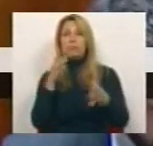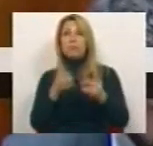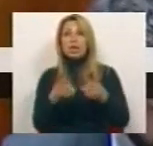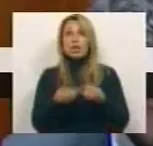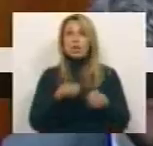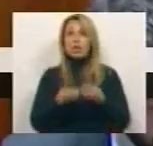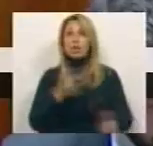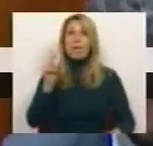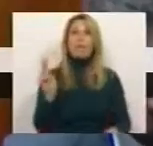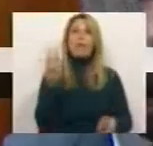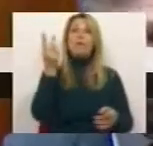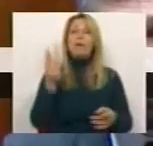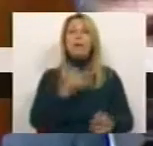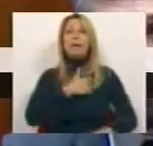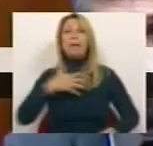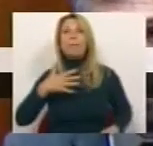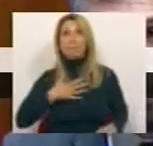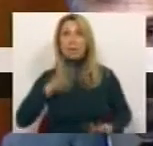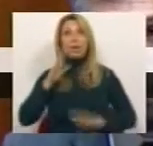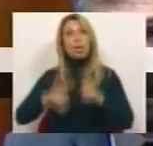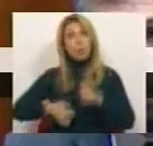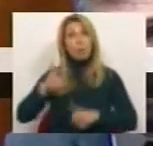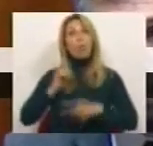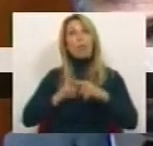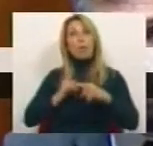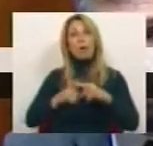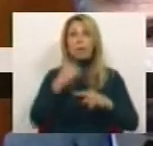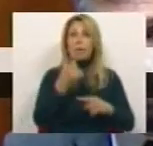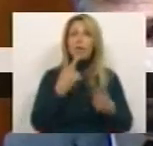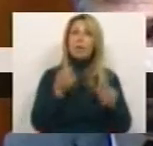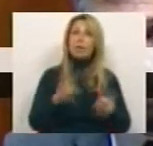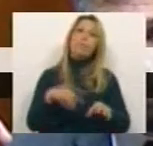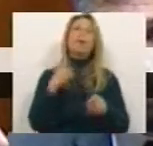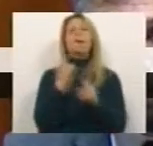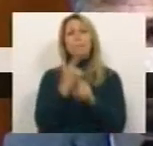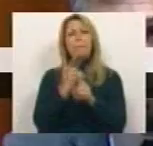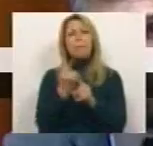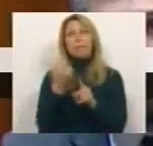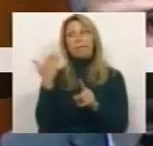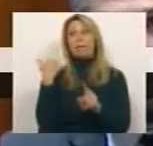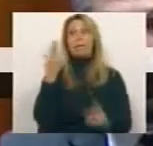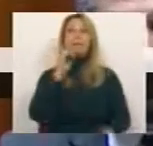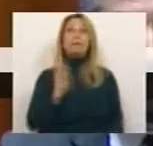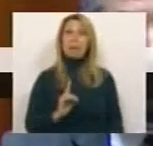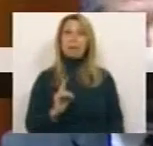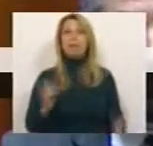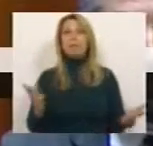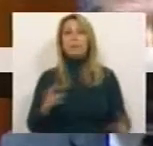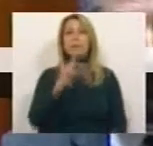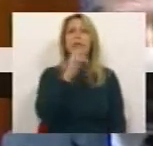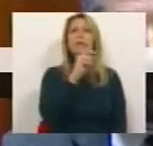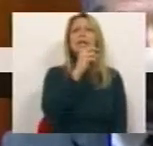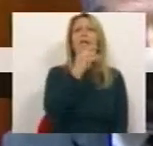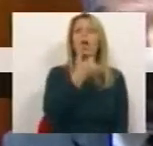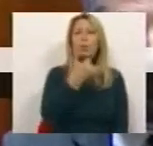2 empresas e com ganhos que, repito, apesar de serem de muito recente data, passar de 32 supressões em